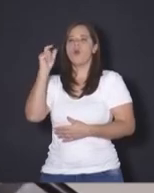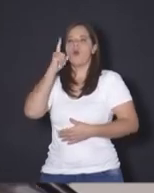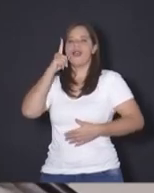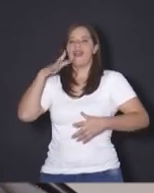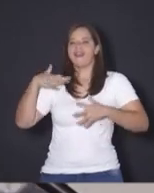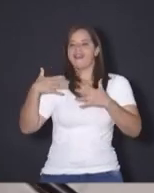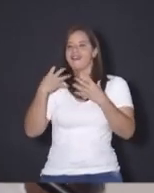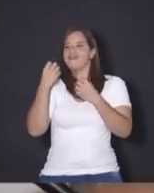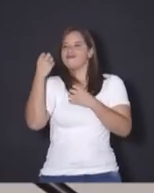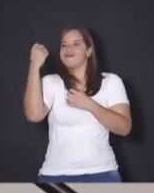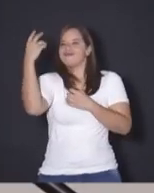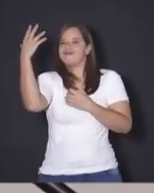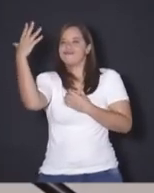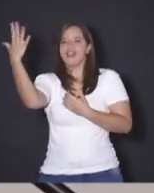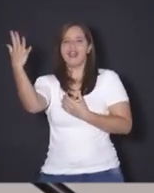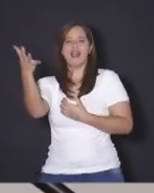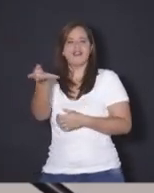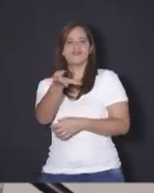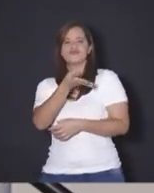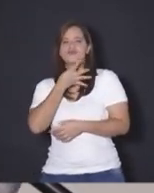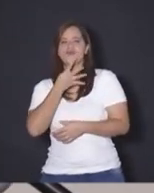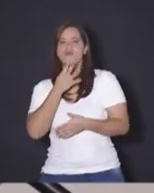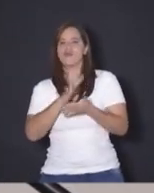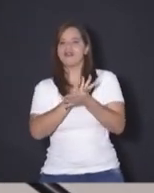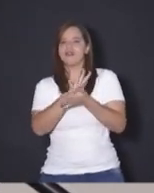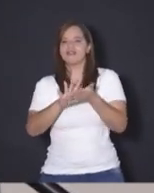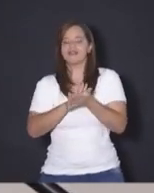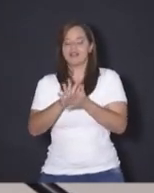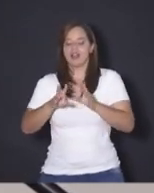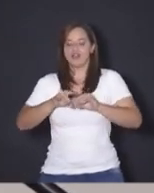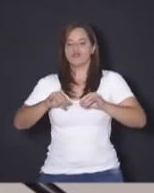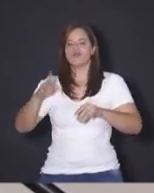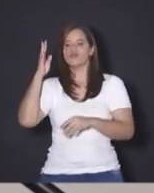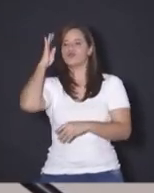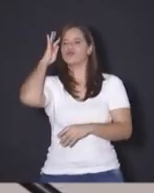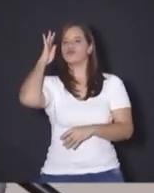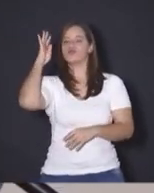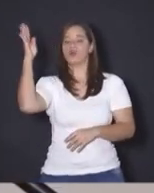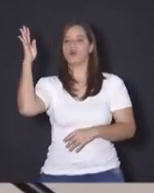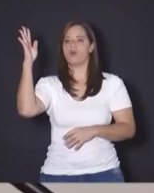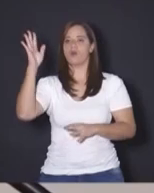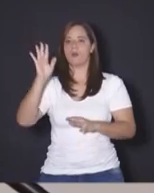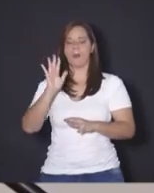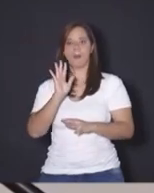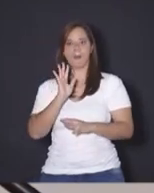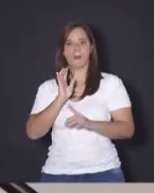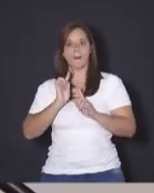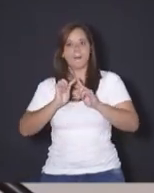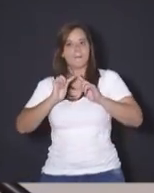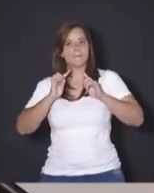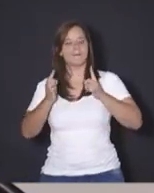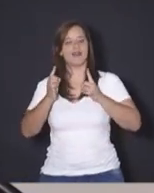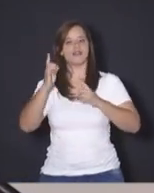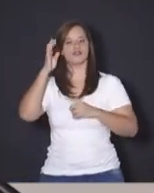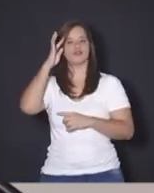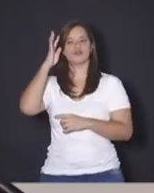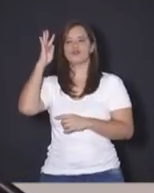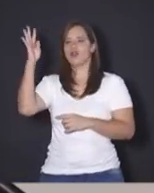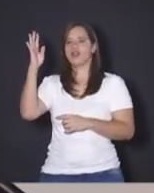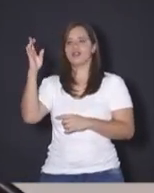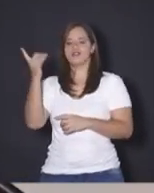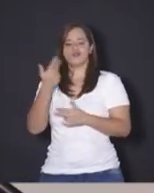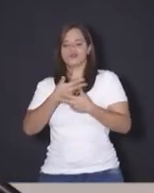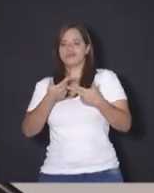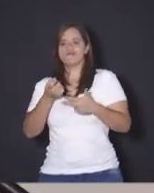pelo mar desconhecido em busca da terra sonhada mas sonhar é coisa que não se